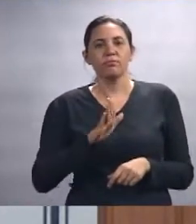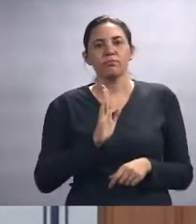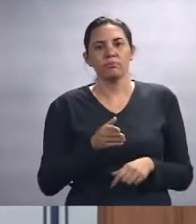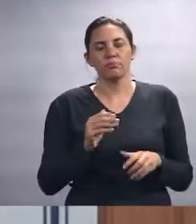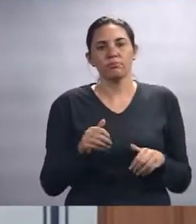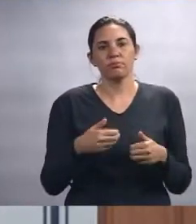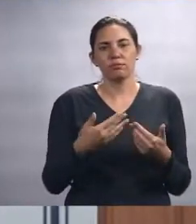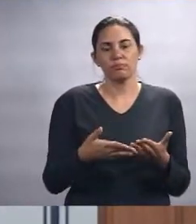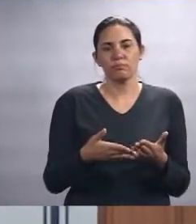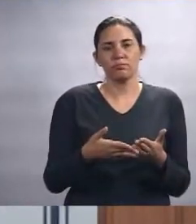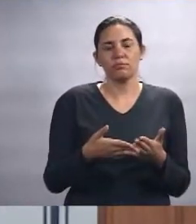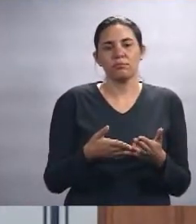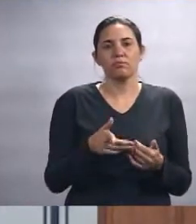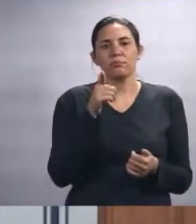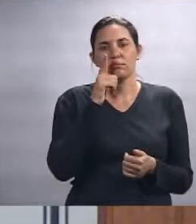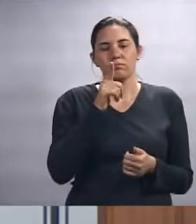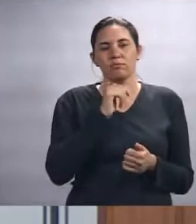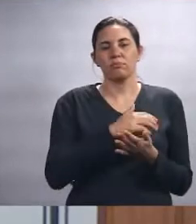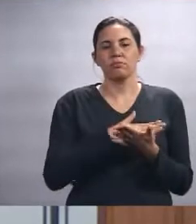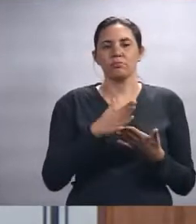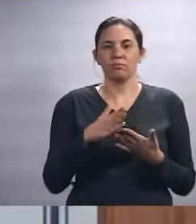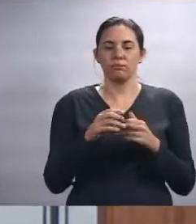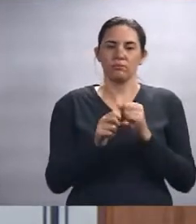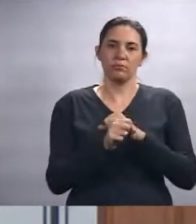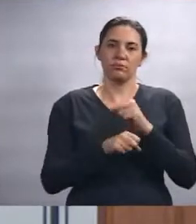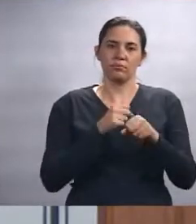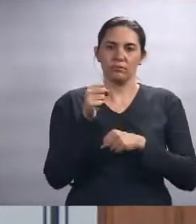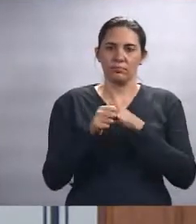o benefício no início do ano para aquelas